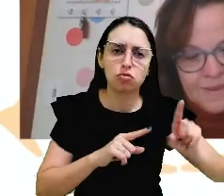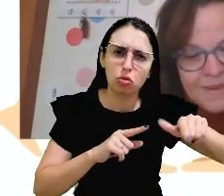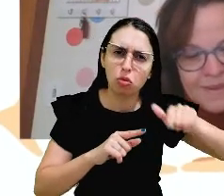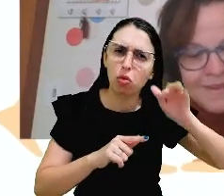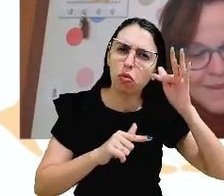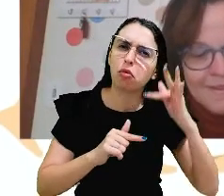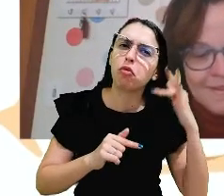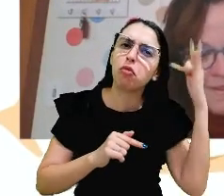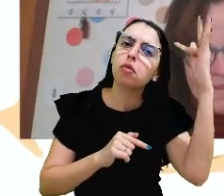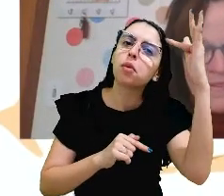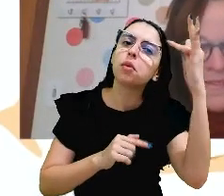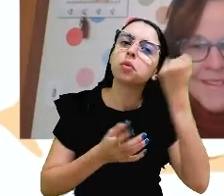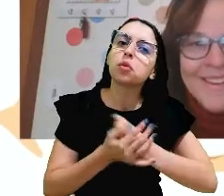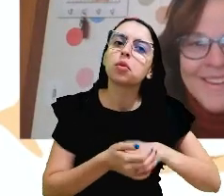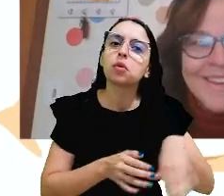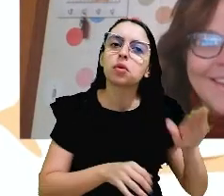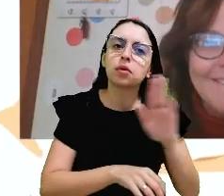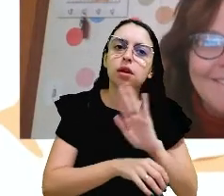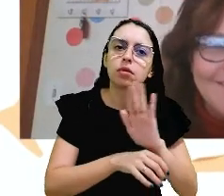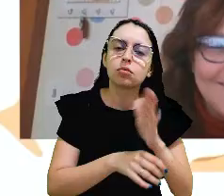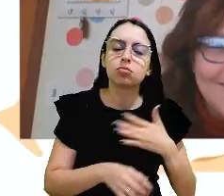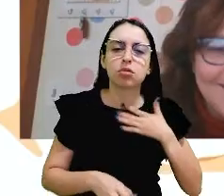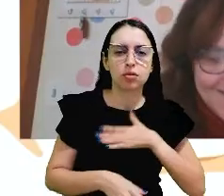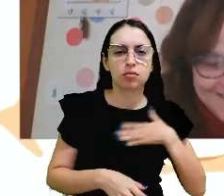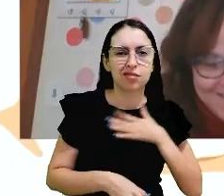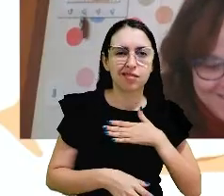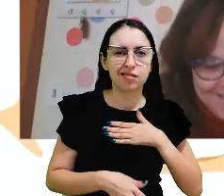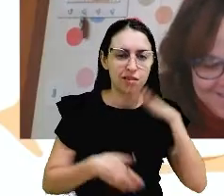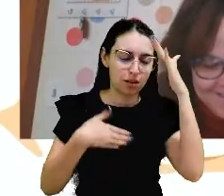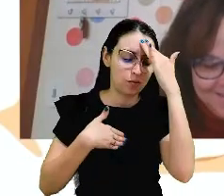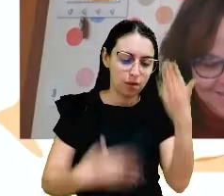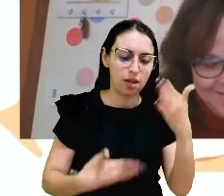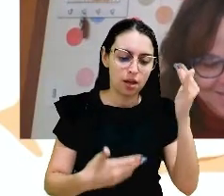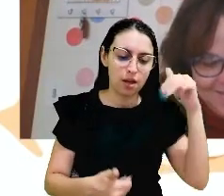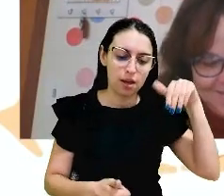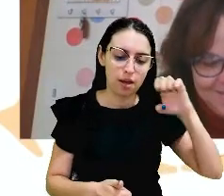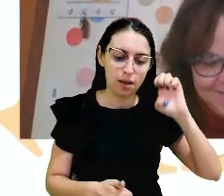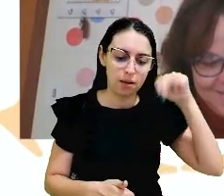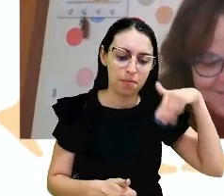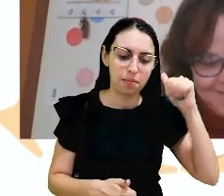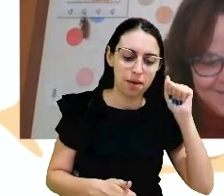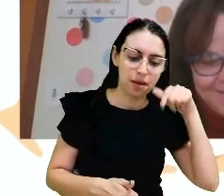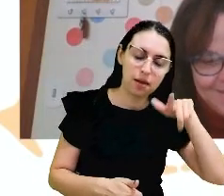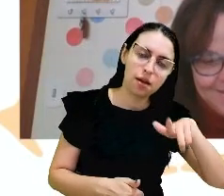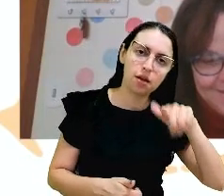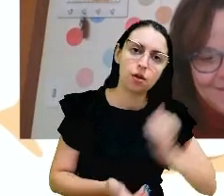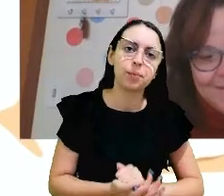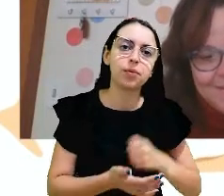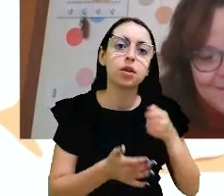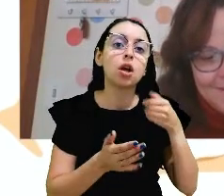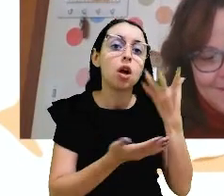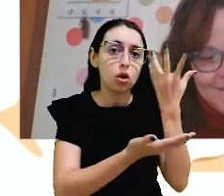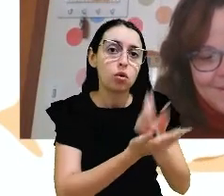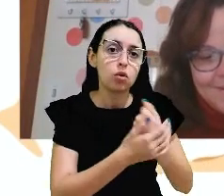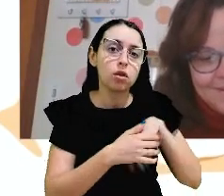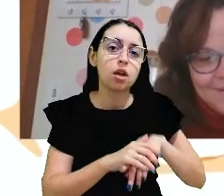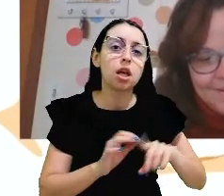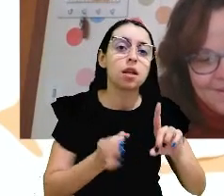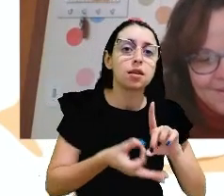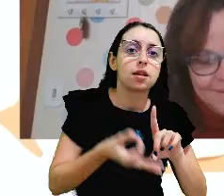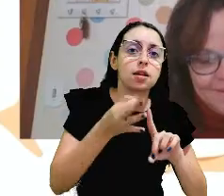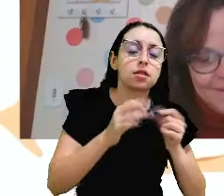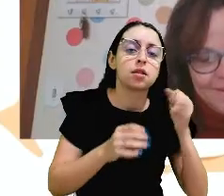ainda, né? Eu gostaria muito de agradecer à EMAG pelo convite, né, que me foi feito pela desembargadora Inês